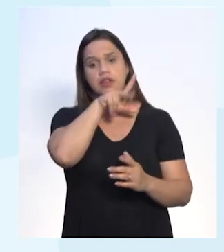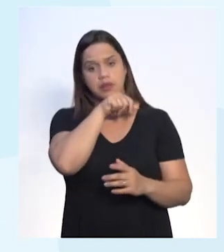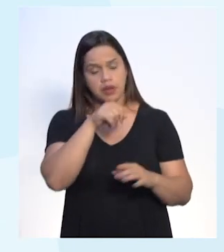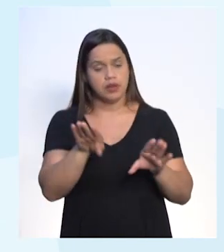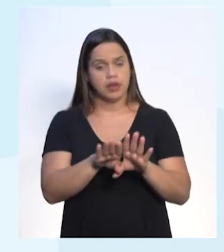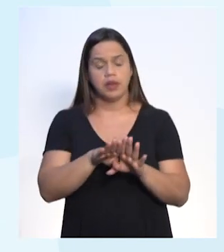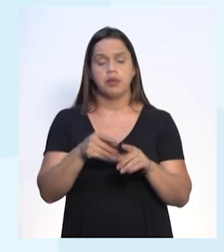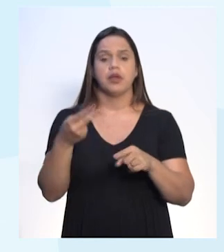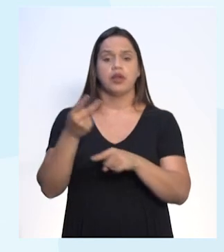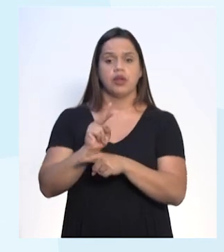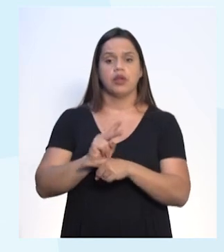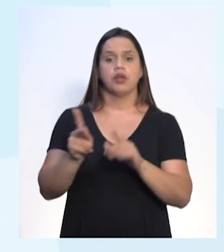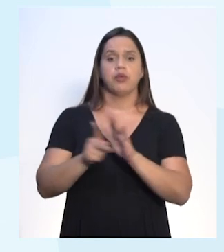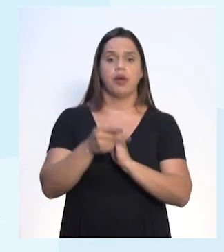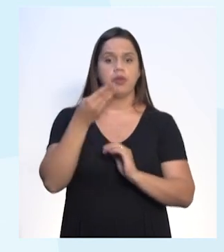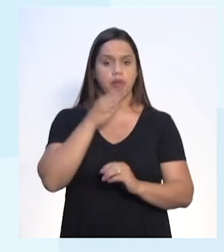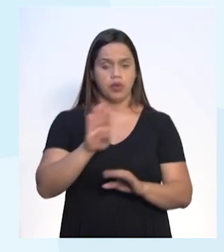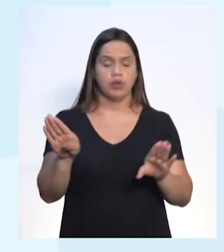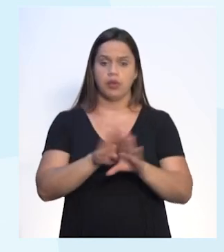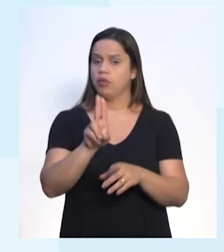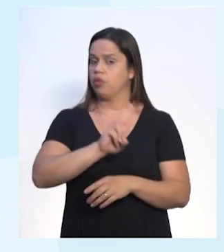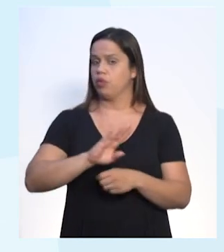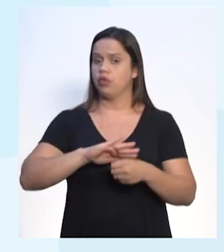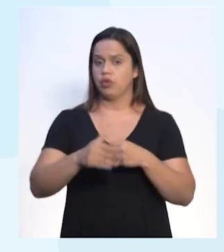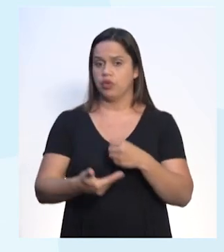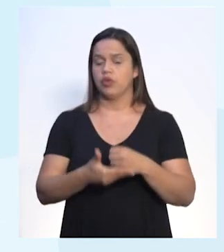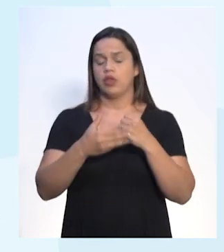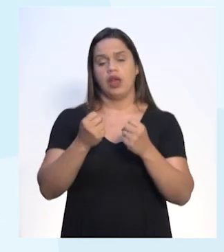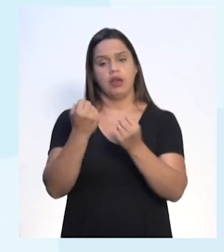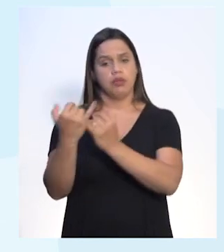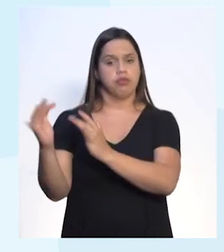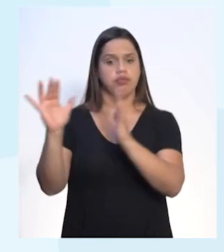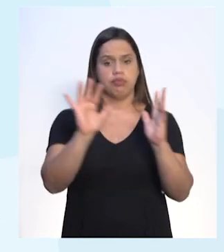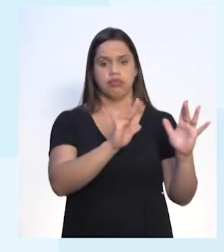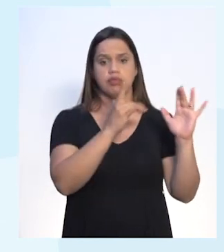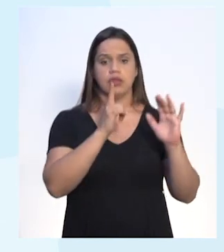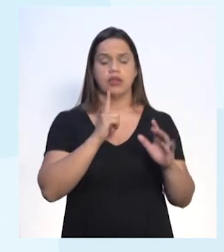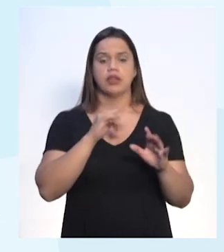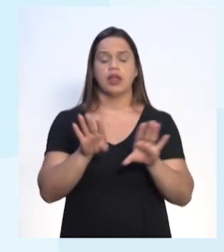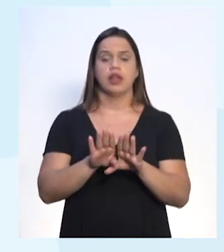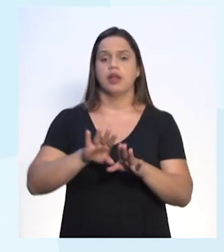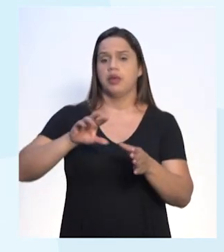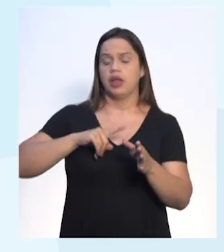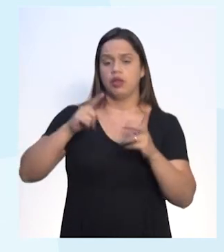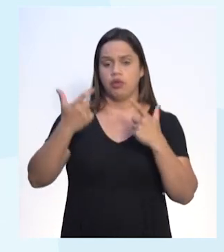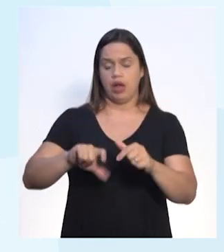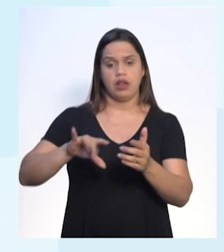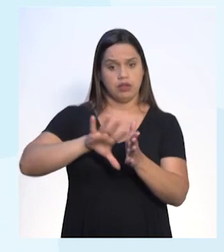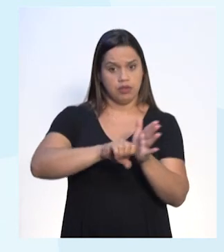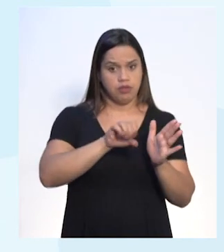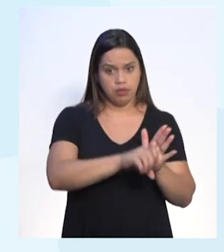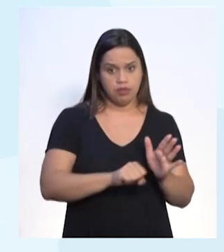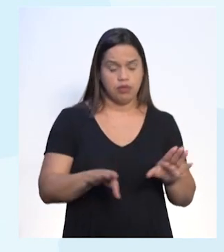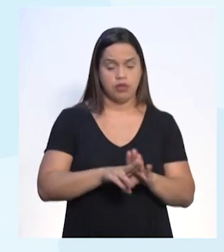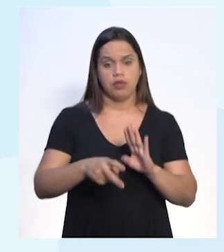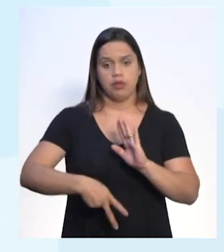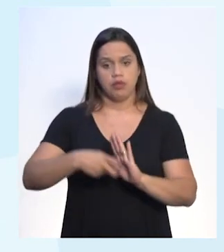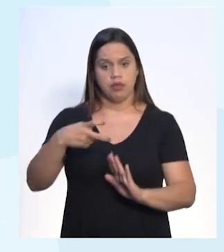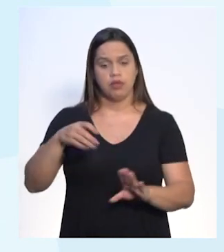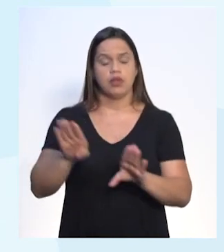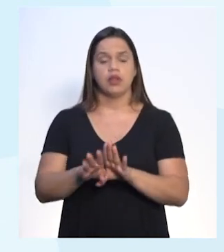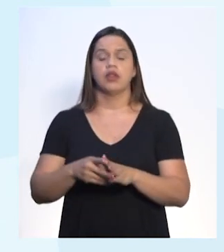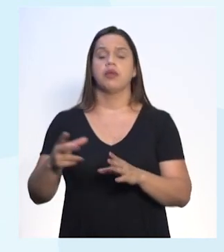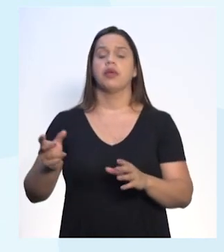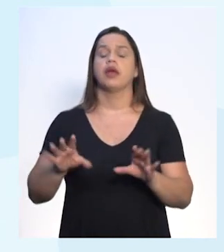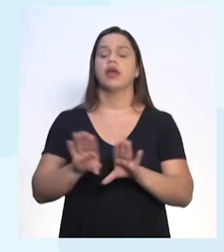reserva biológica, né, usos sustentáveis, aí você tem floresta, reserva extrativista, reserva particular do